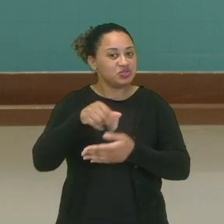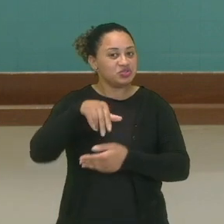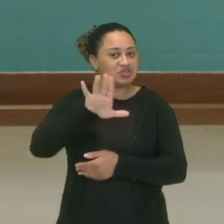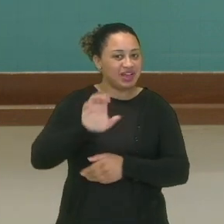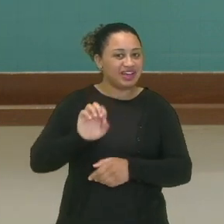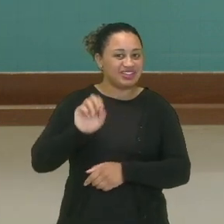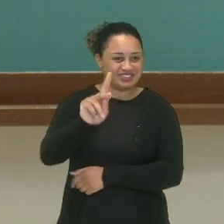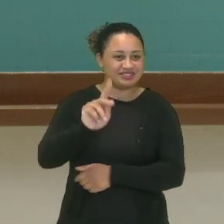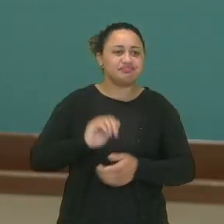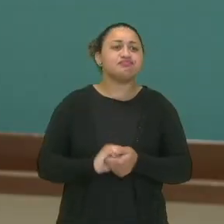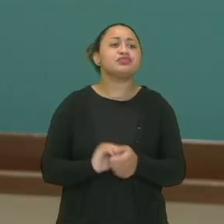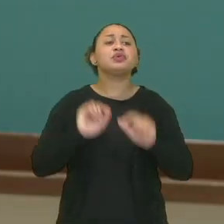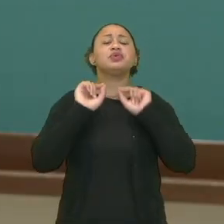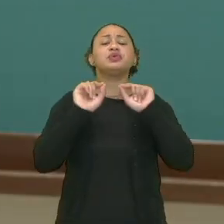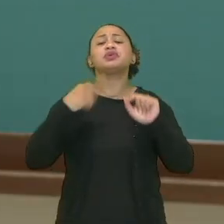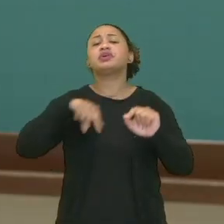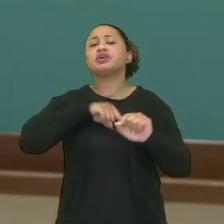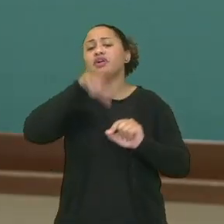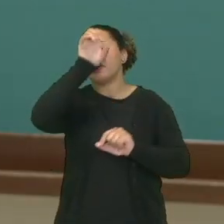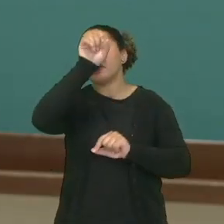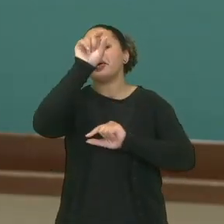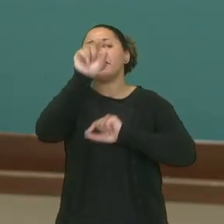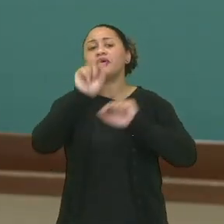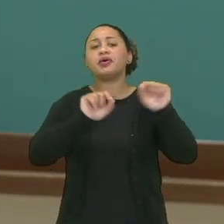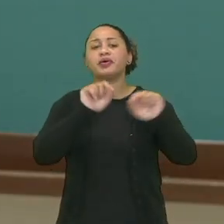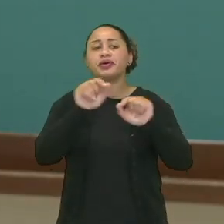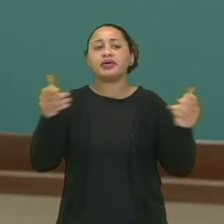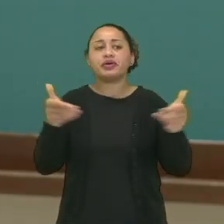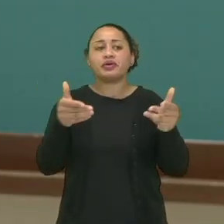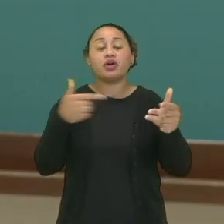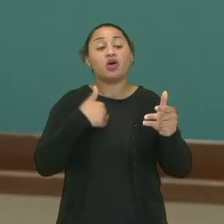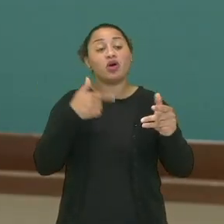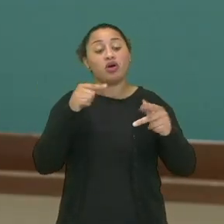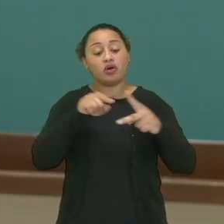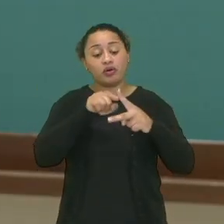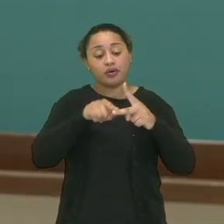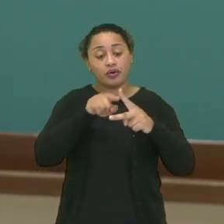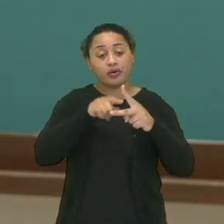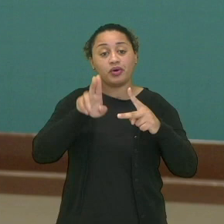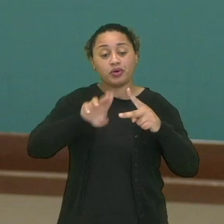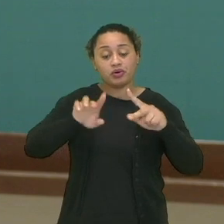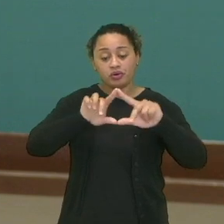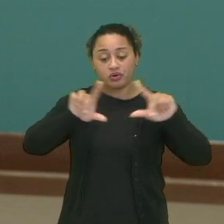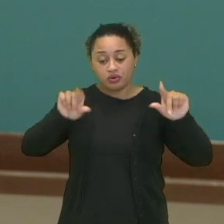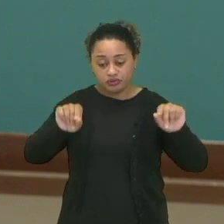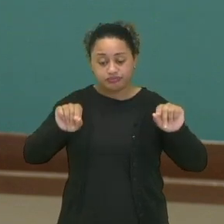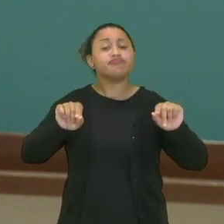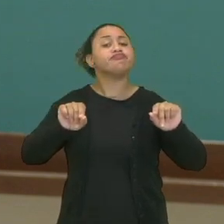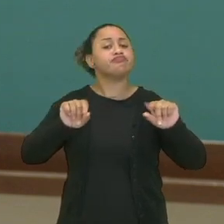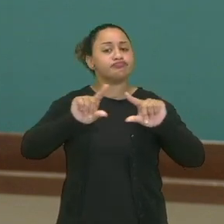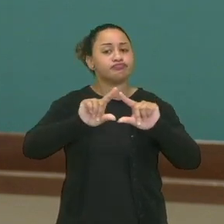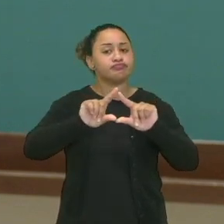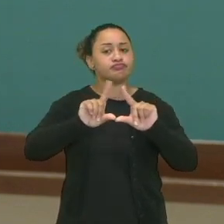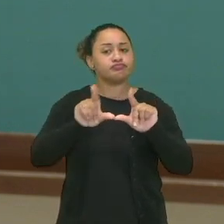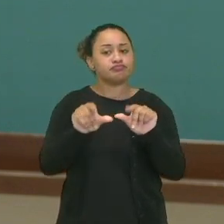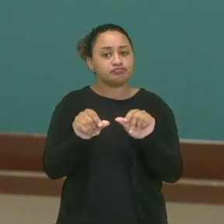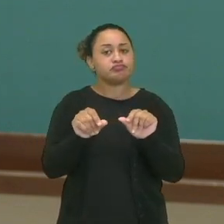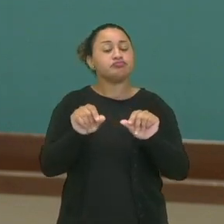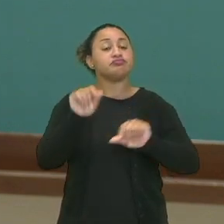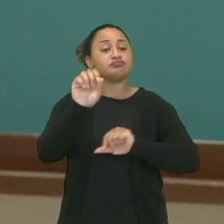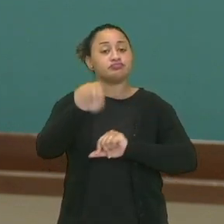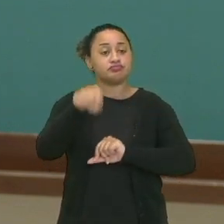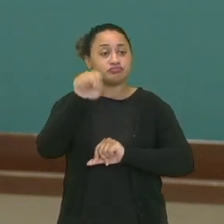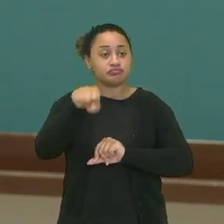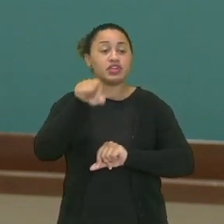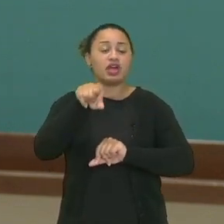bom? E o que nós aprendemos hoje? Aprendemos a medir os ângulos usando o transferidor, isso mesmo. Então o transferidor